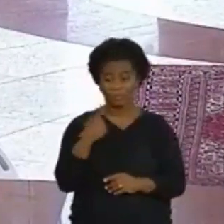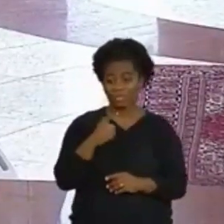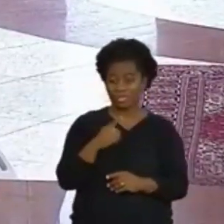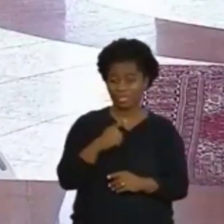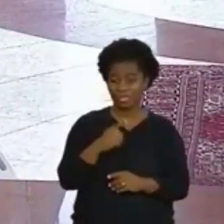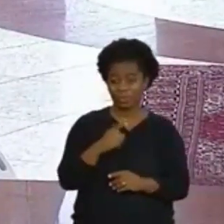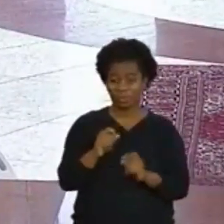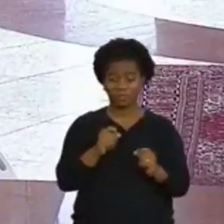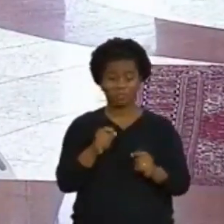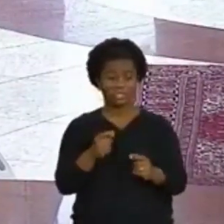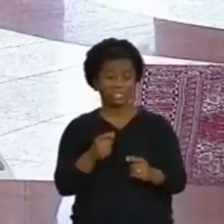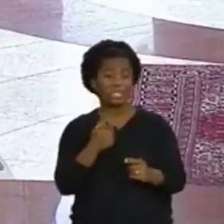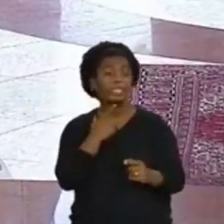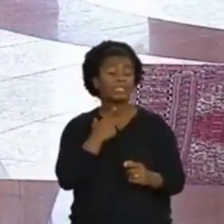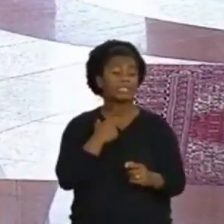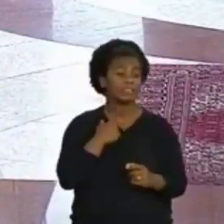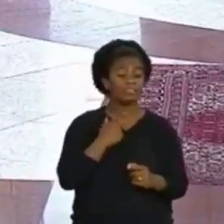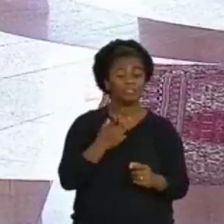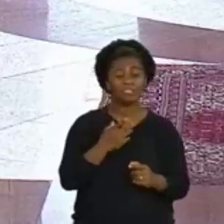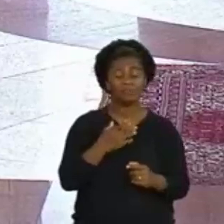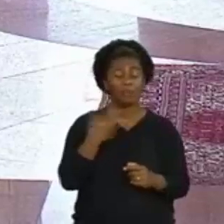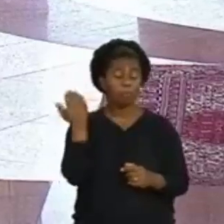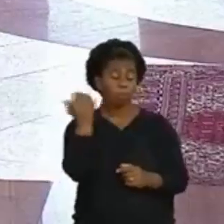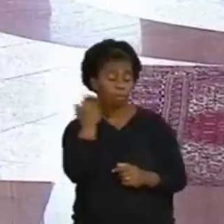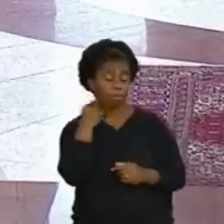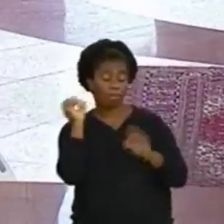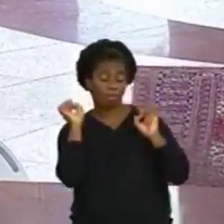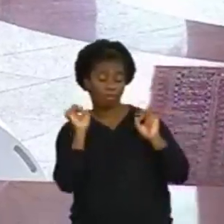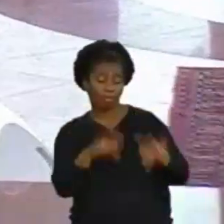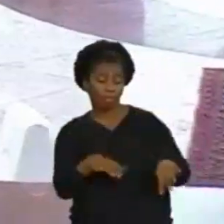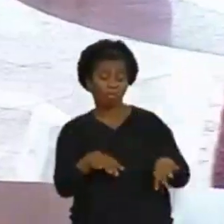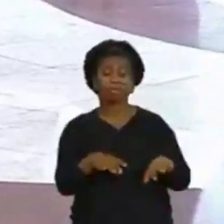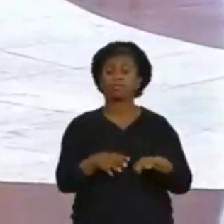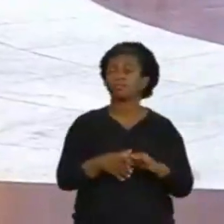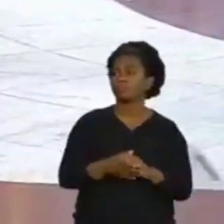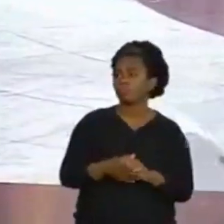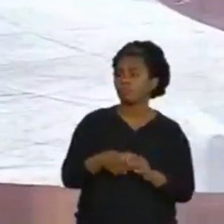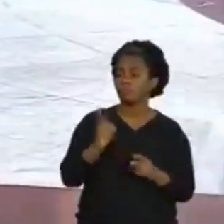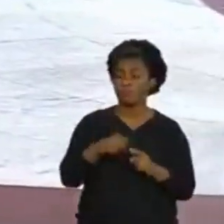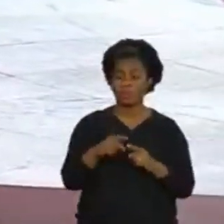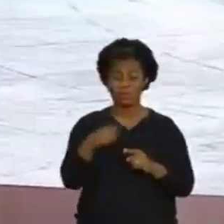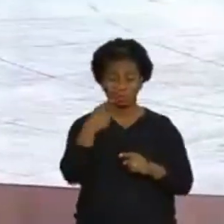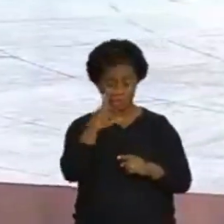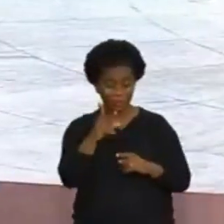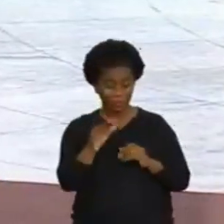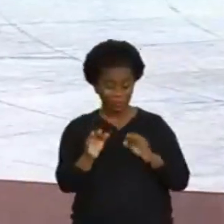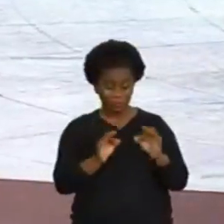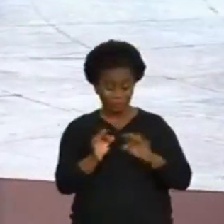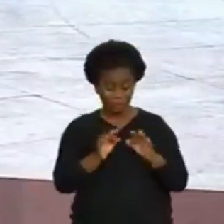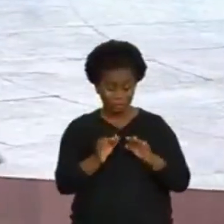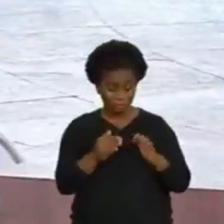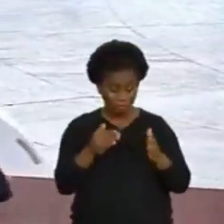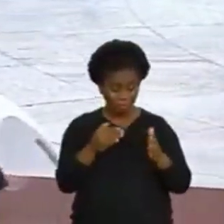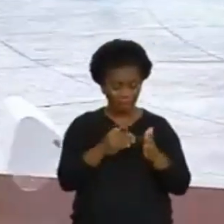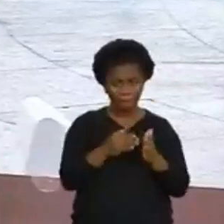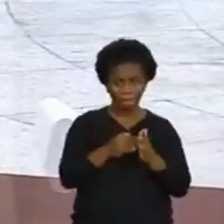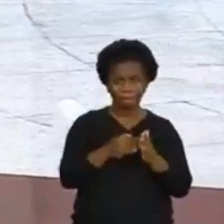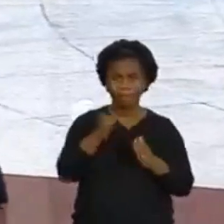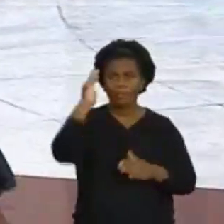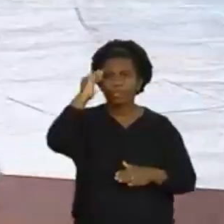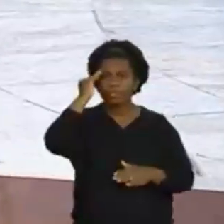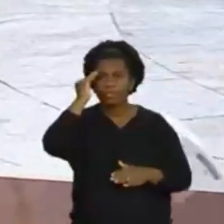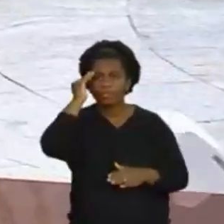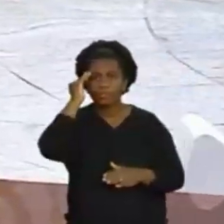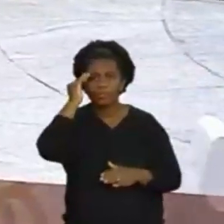quer. E você vai cansar. Porque os seus planos são limitados. Coloque isso dentro da